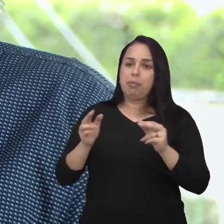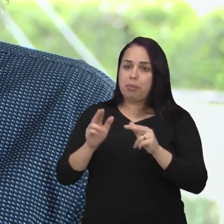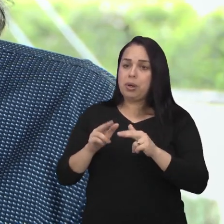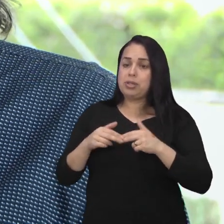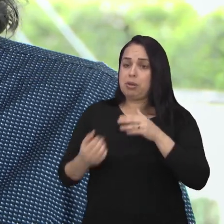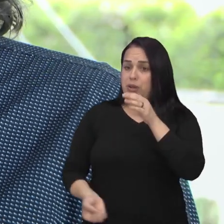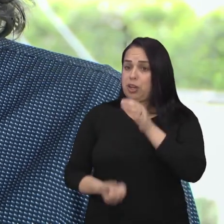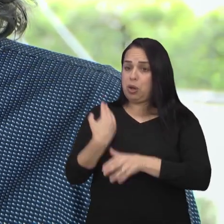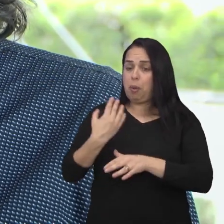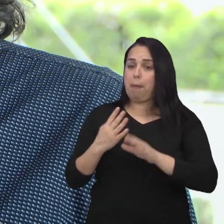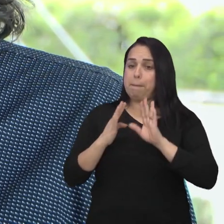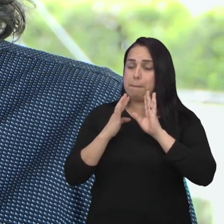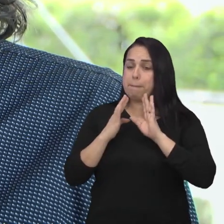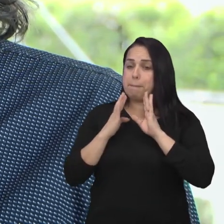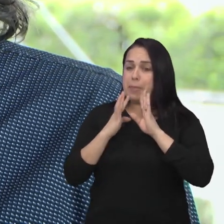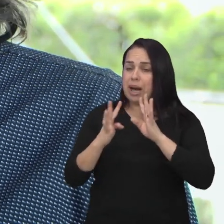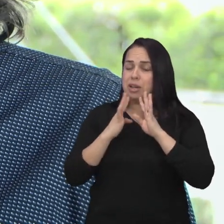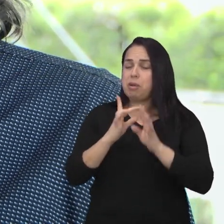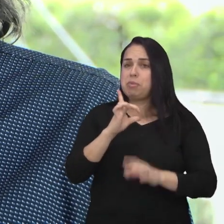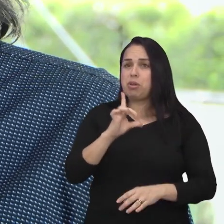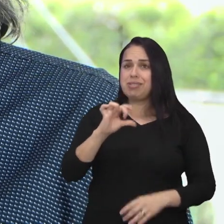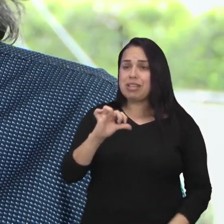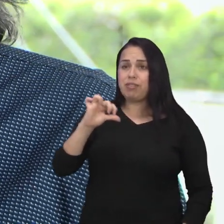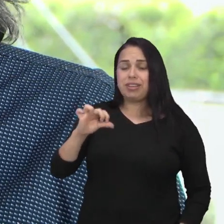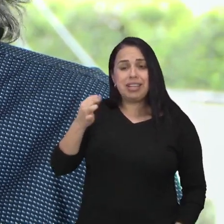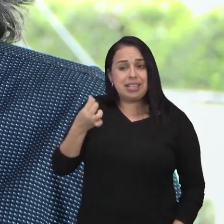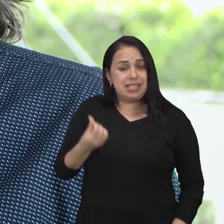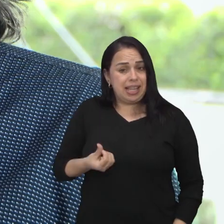o parque foi criado em